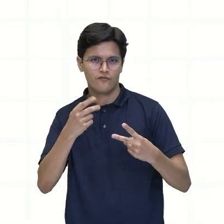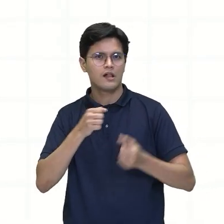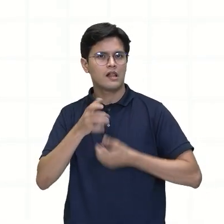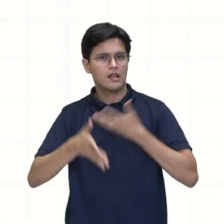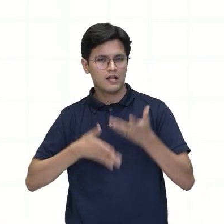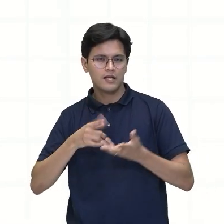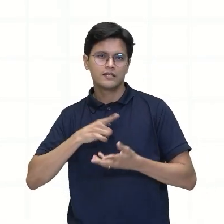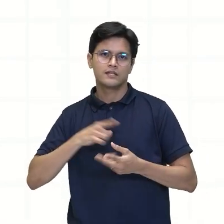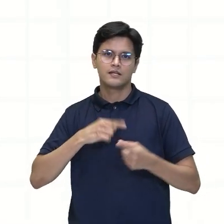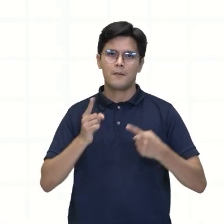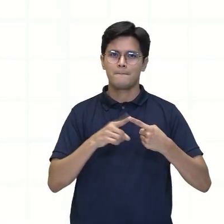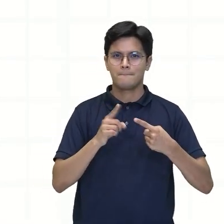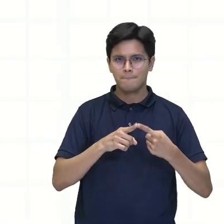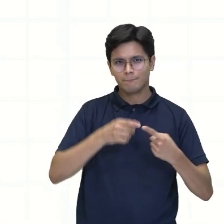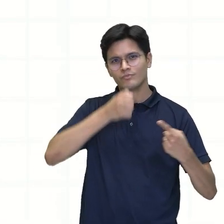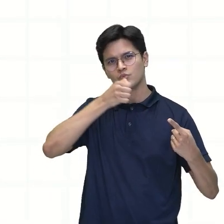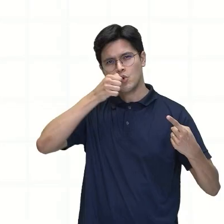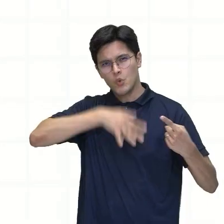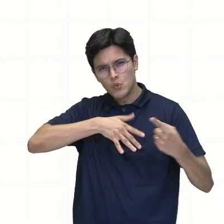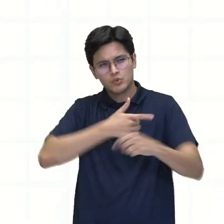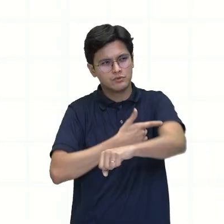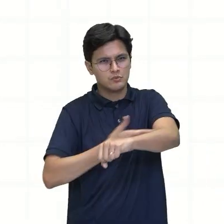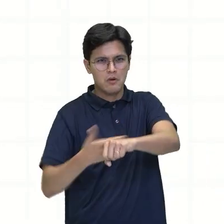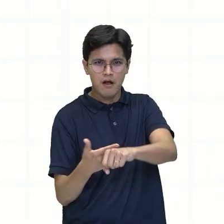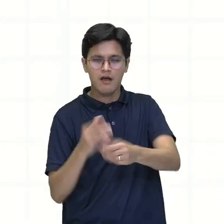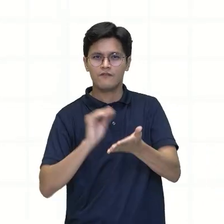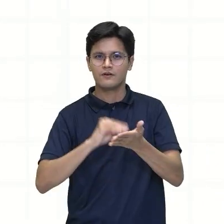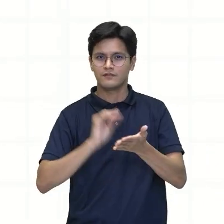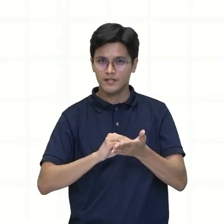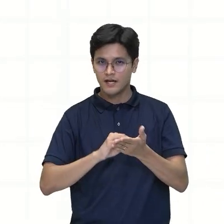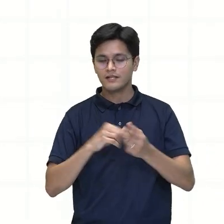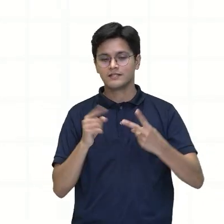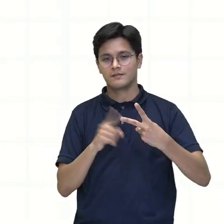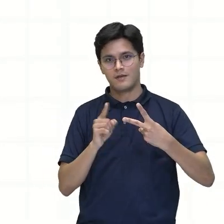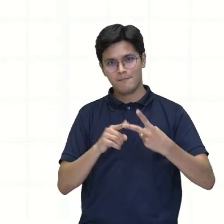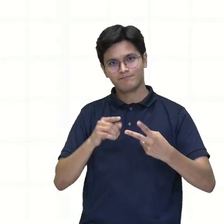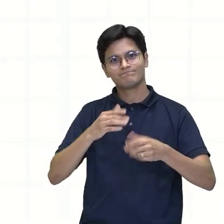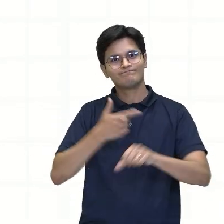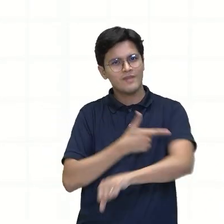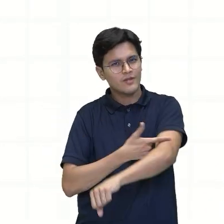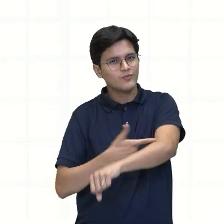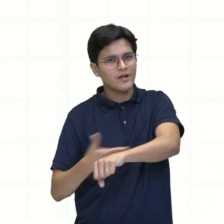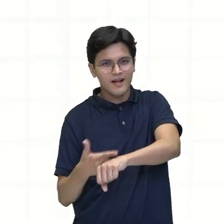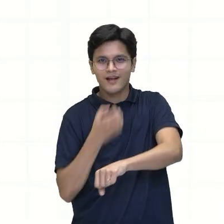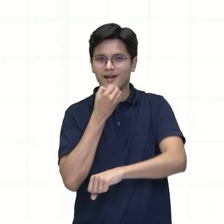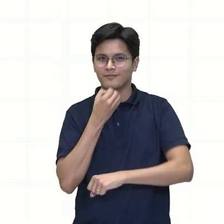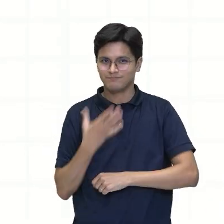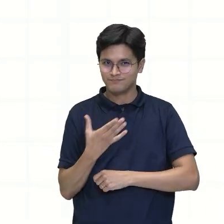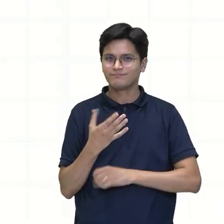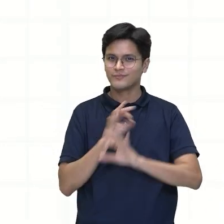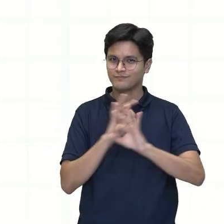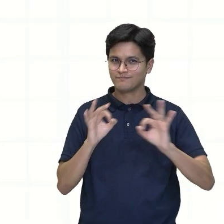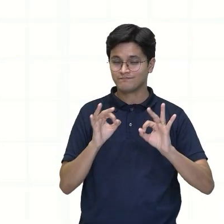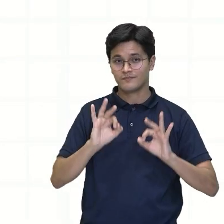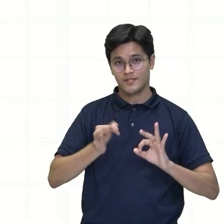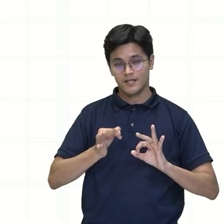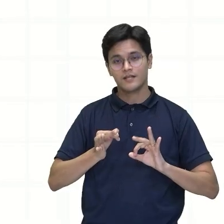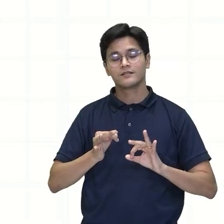uma forma mais educada, mais polida, tá certo? Então, toda vez que eu utilizar um verbo